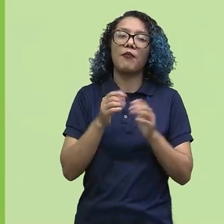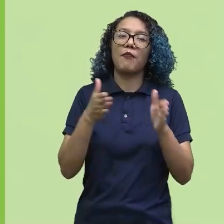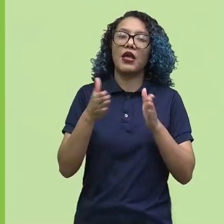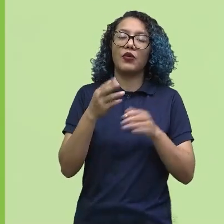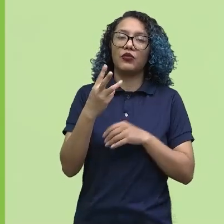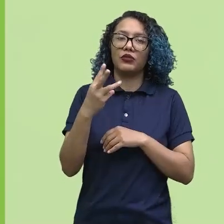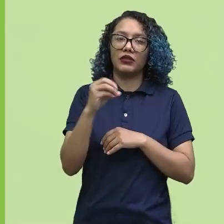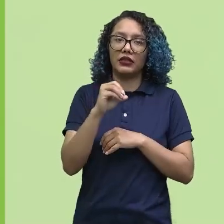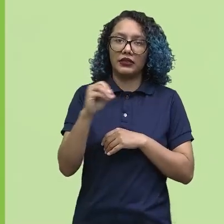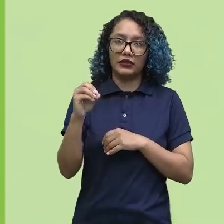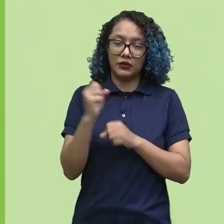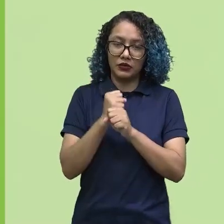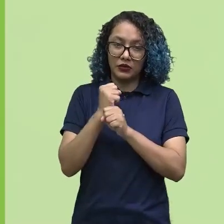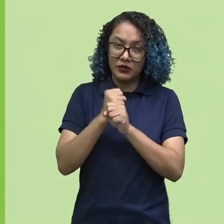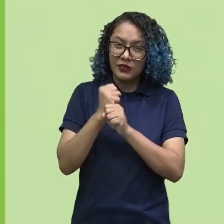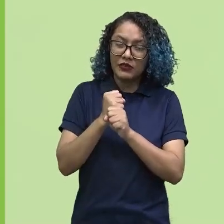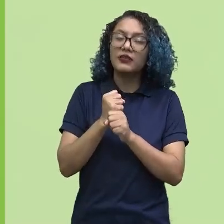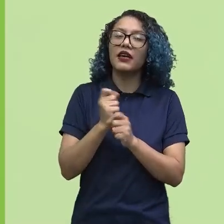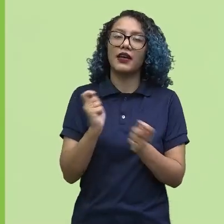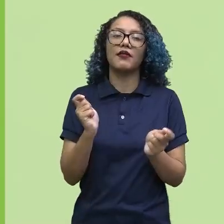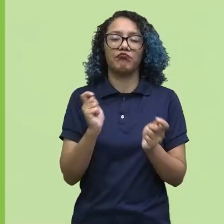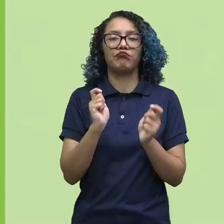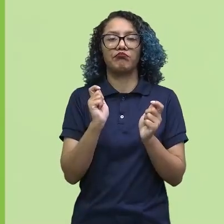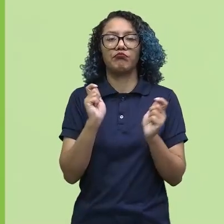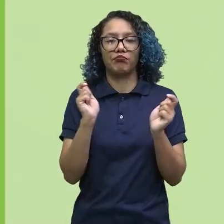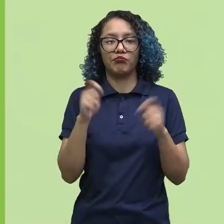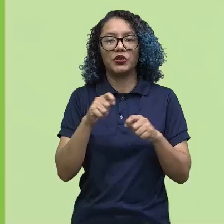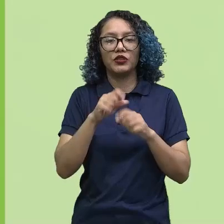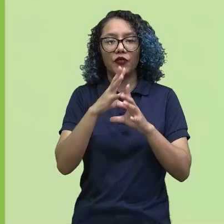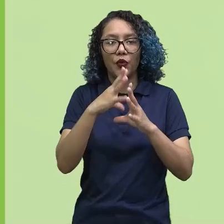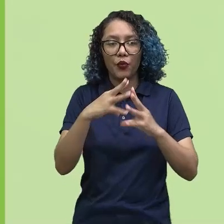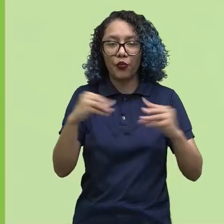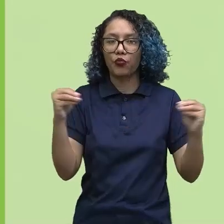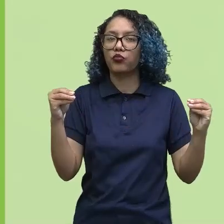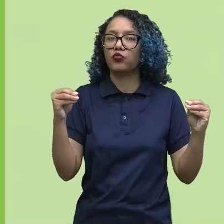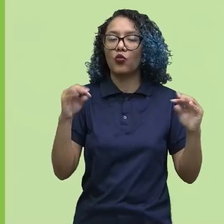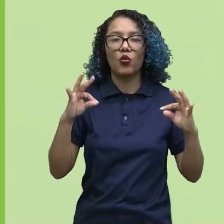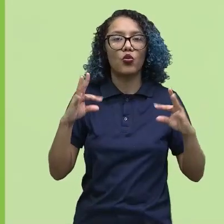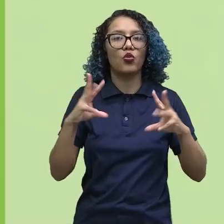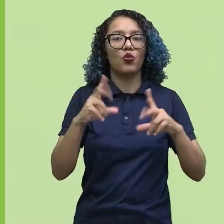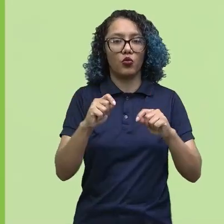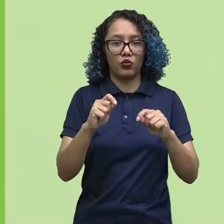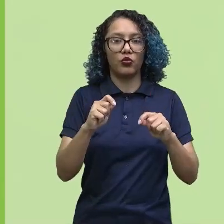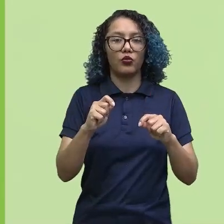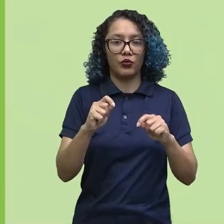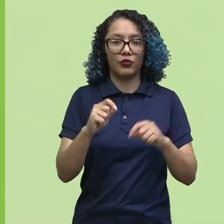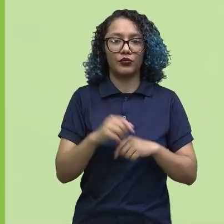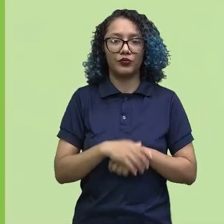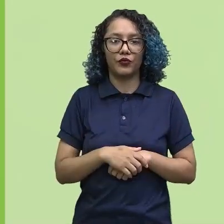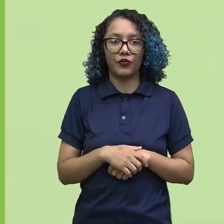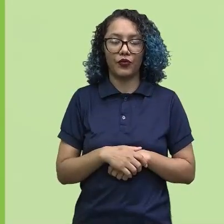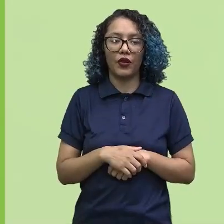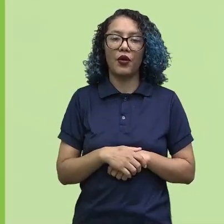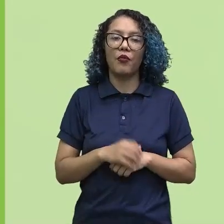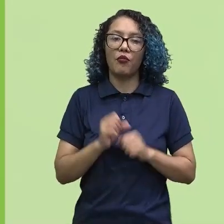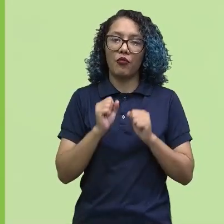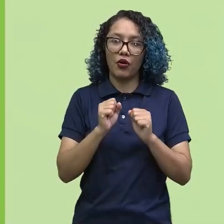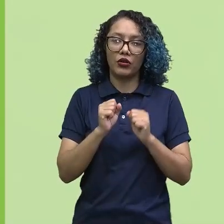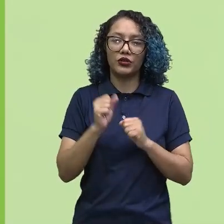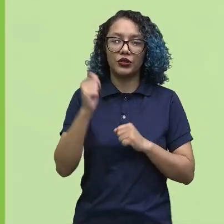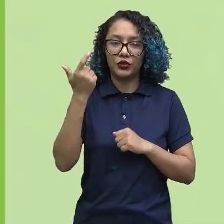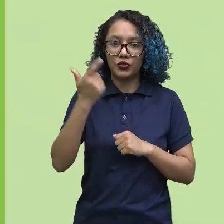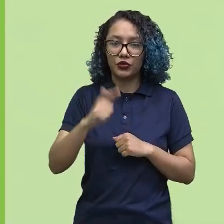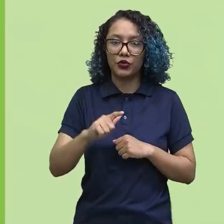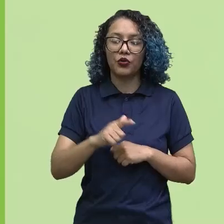suficiente para que todo esse material, né, já tenha decaído e aí ele possa ser, né, novamente